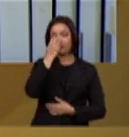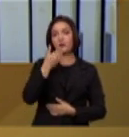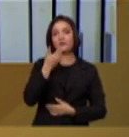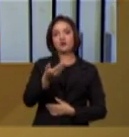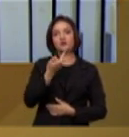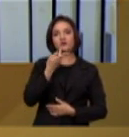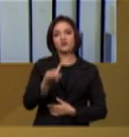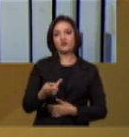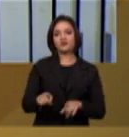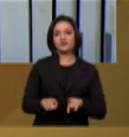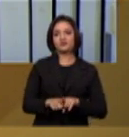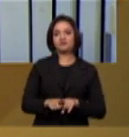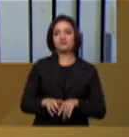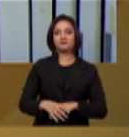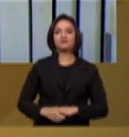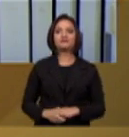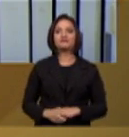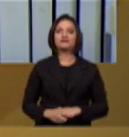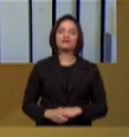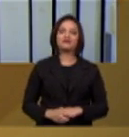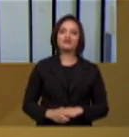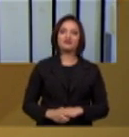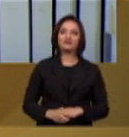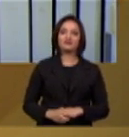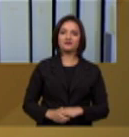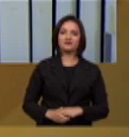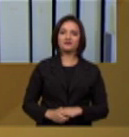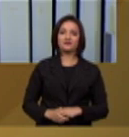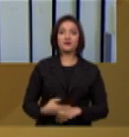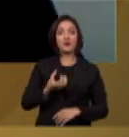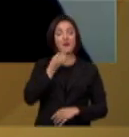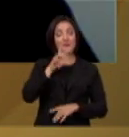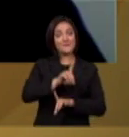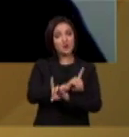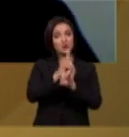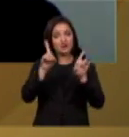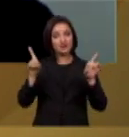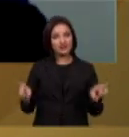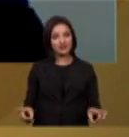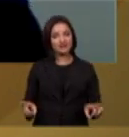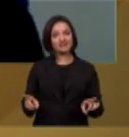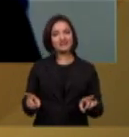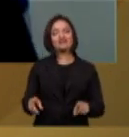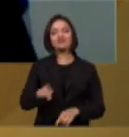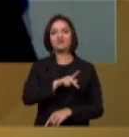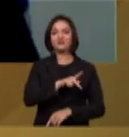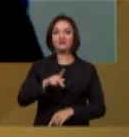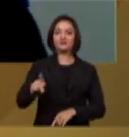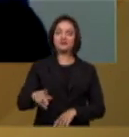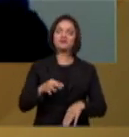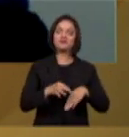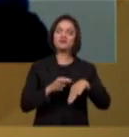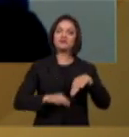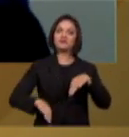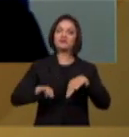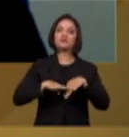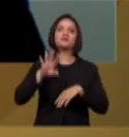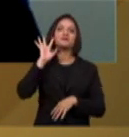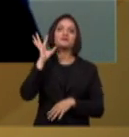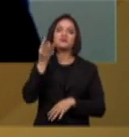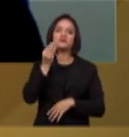Procurador-Geral. Bom dia, excelentíssimo senhor ministro Dias Toffoli, presidente do Supremo Tribunal